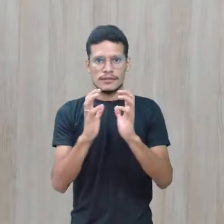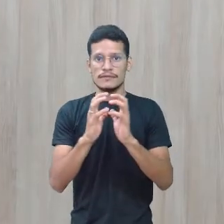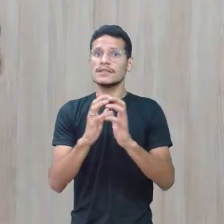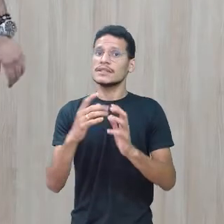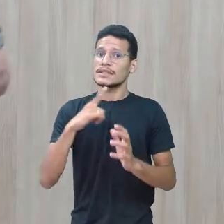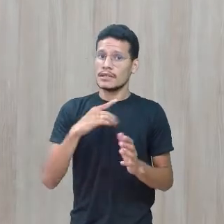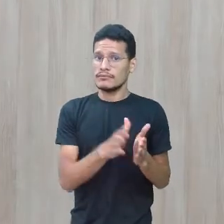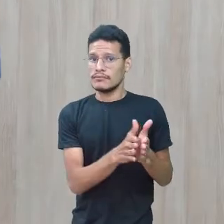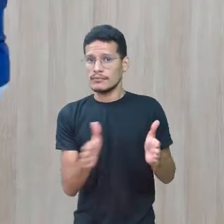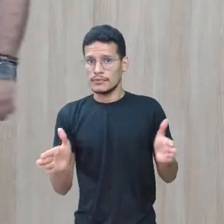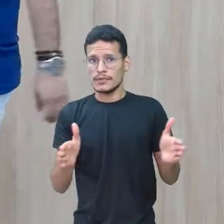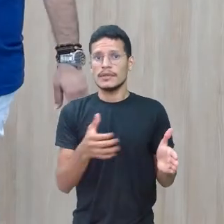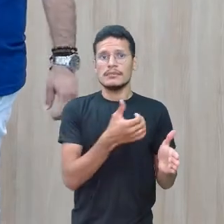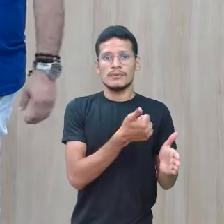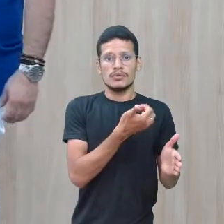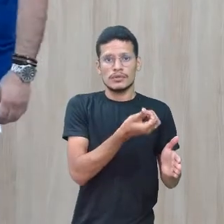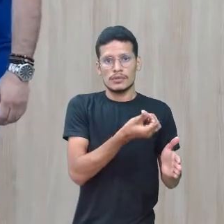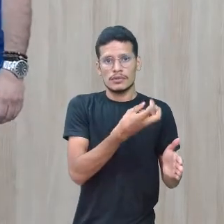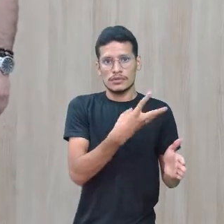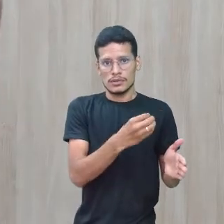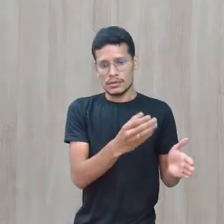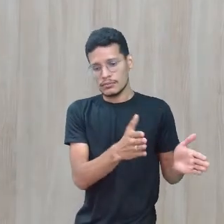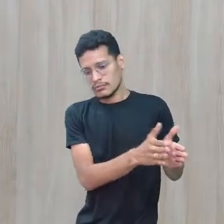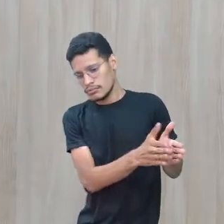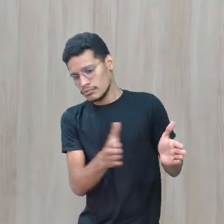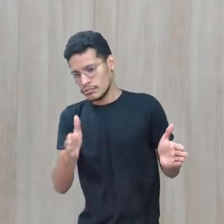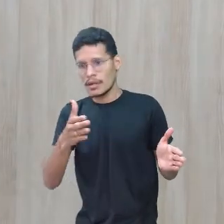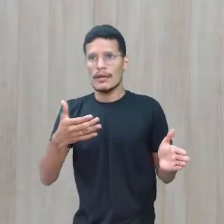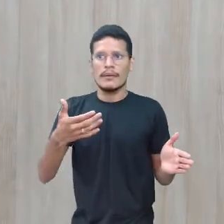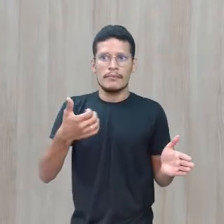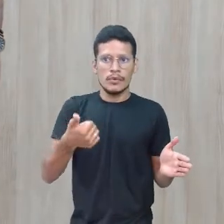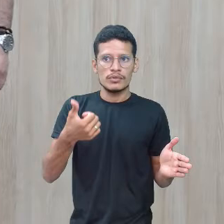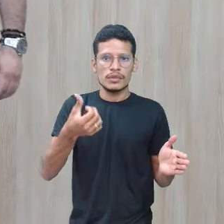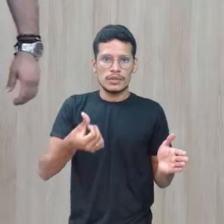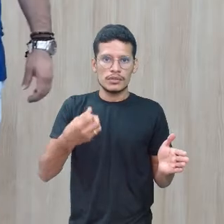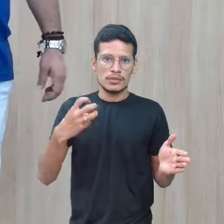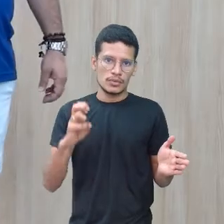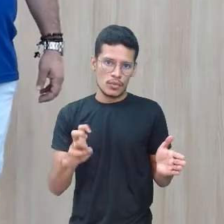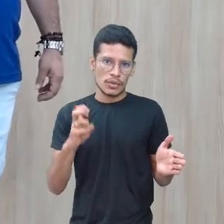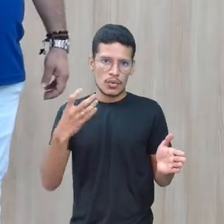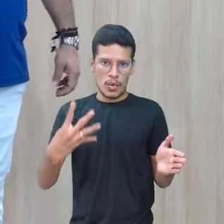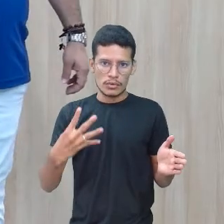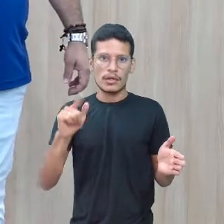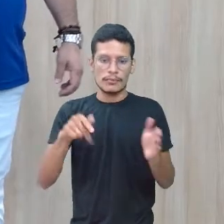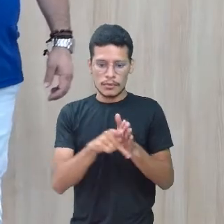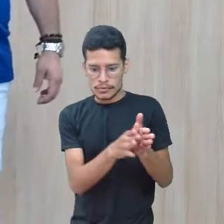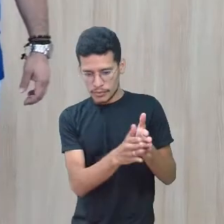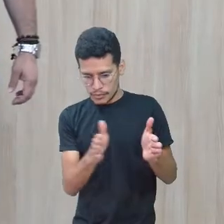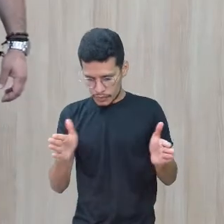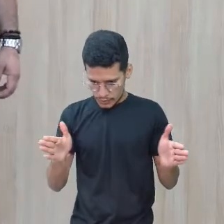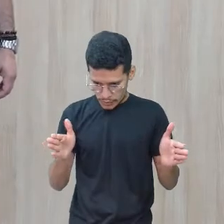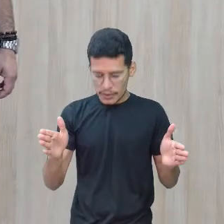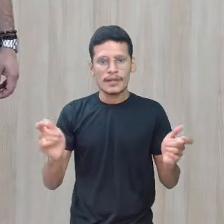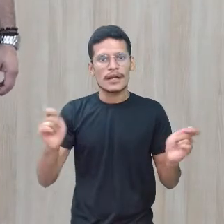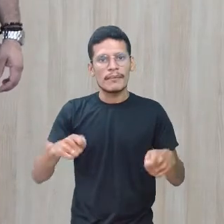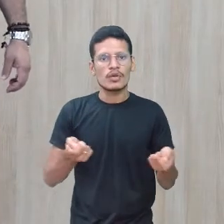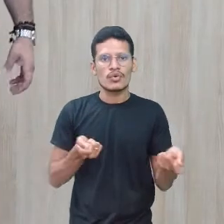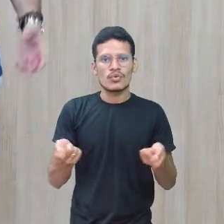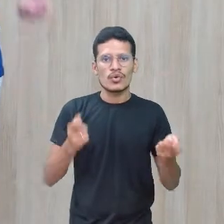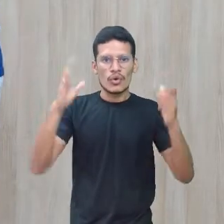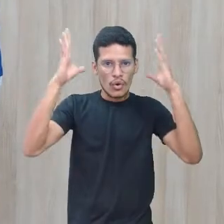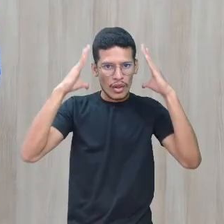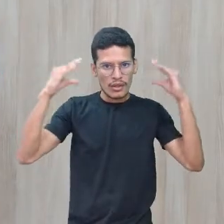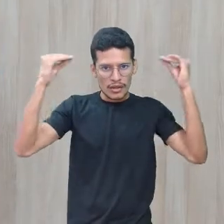entre 1630 e 1654, foi o período, na realidade, né, de dominação holandesa aqui no território de